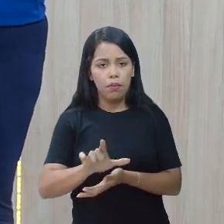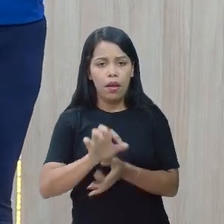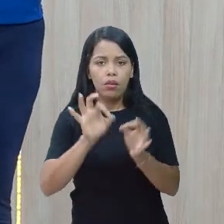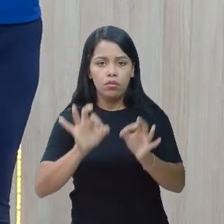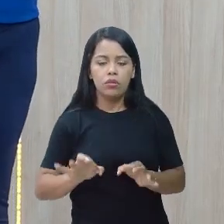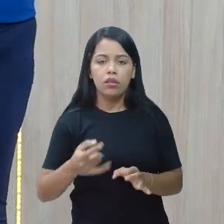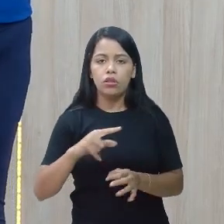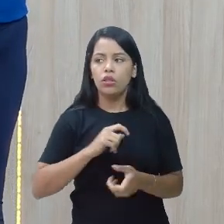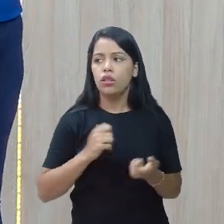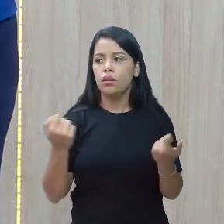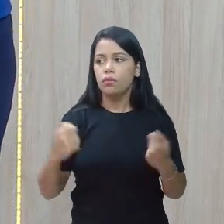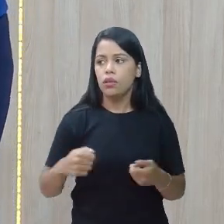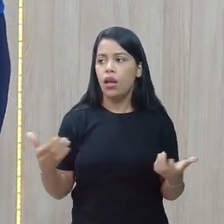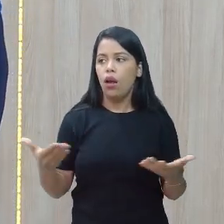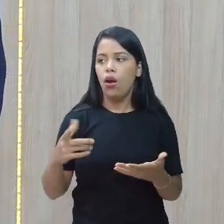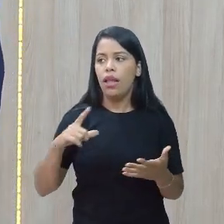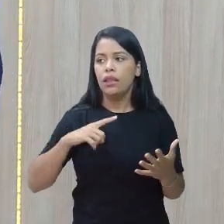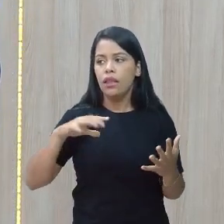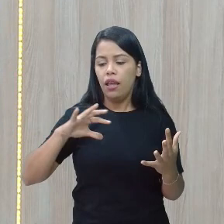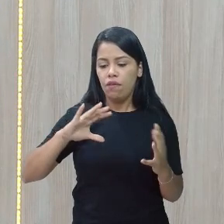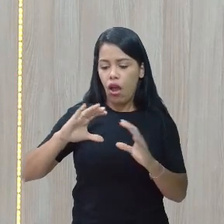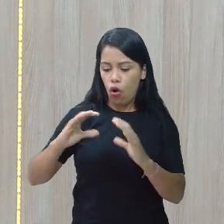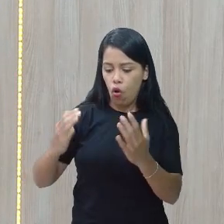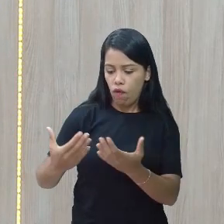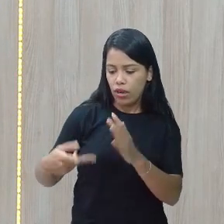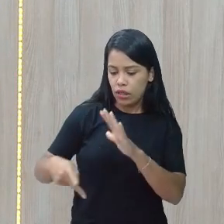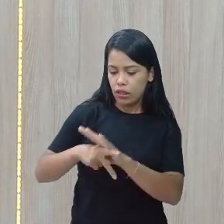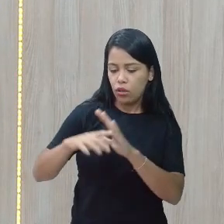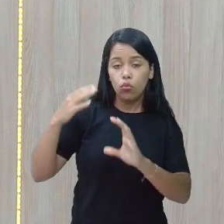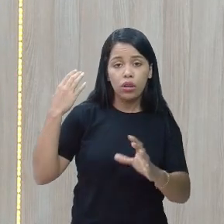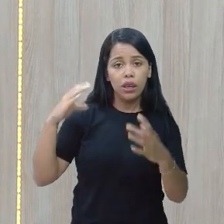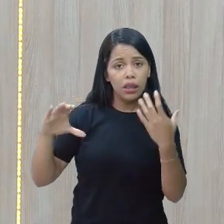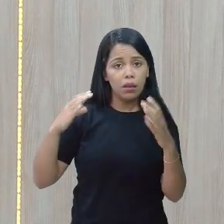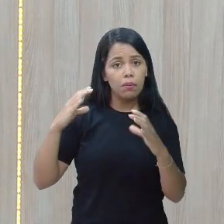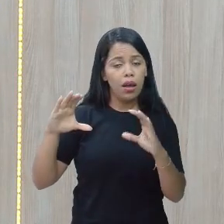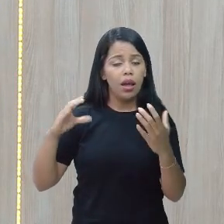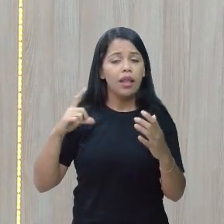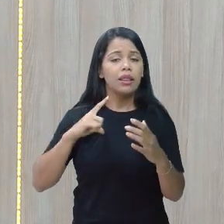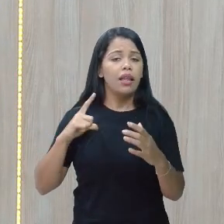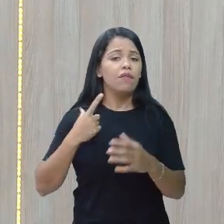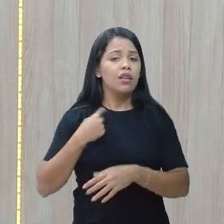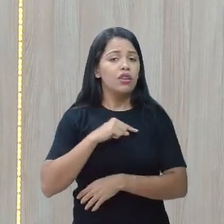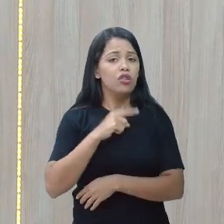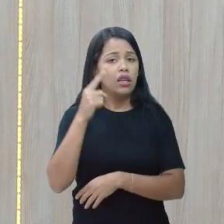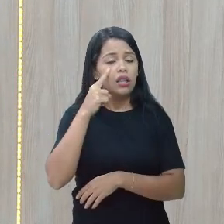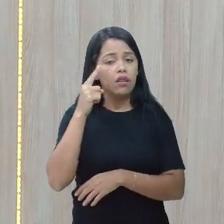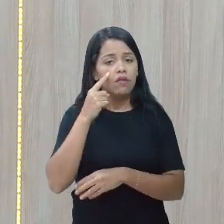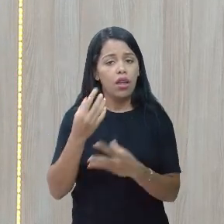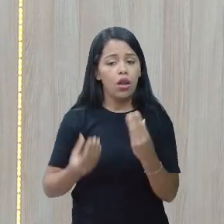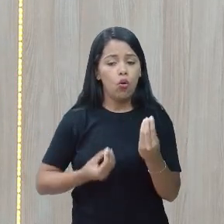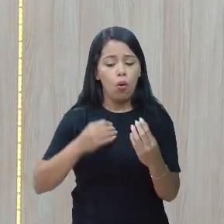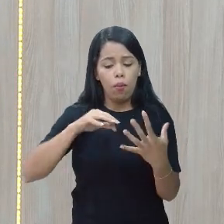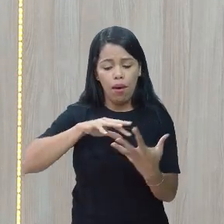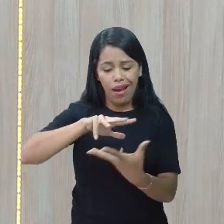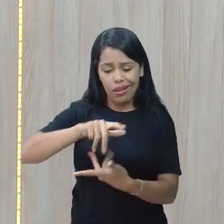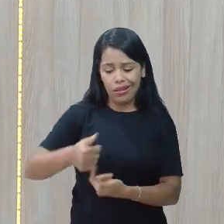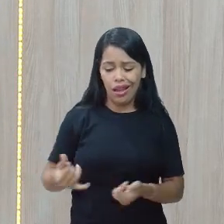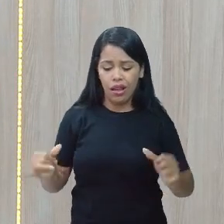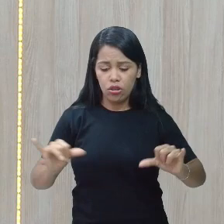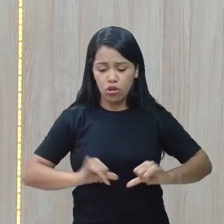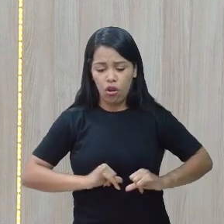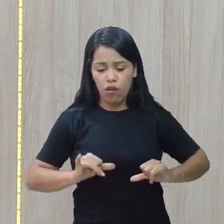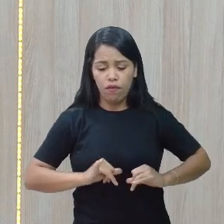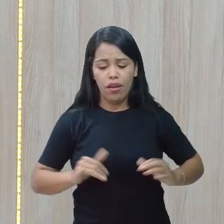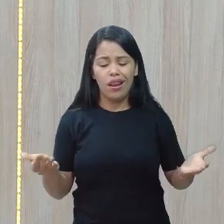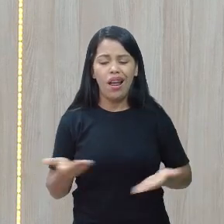gente teve aí agora a Conferência do Clima, né? E a gente vê como a Terra está sofrendo as